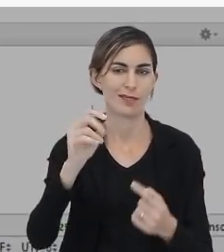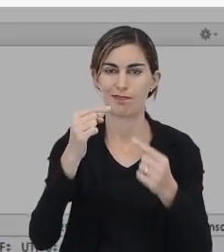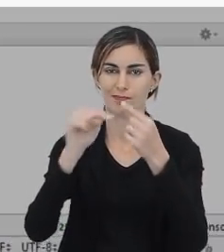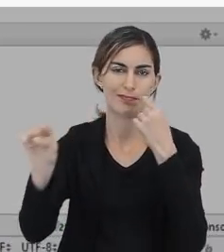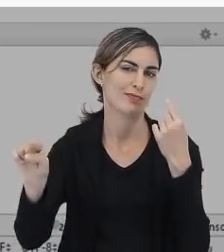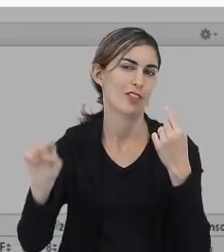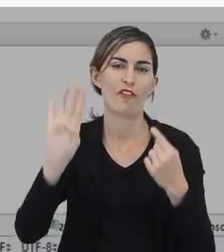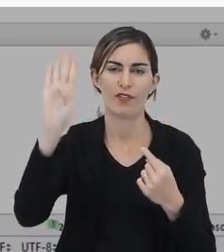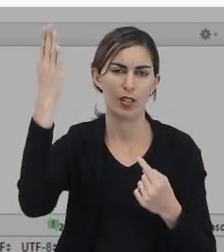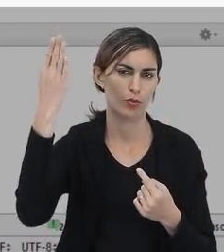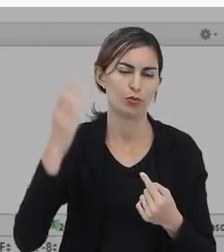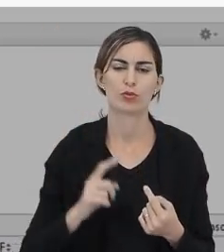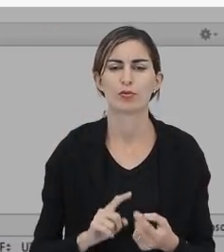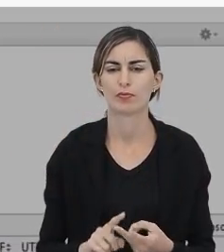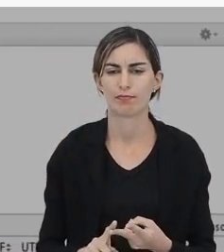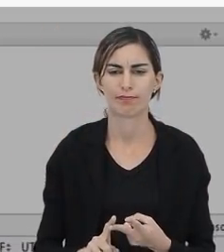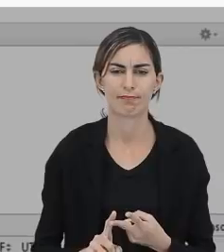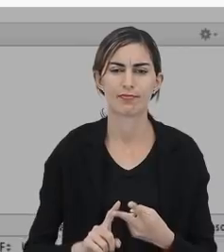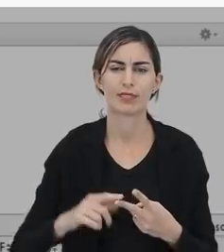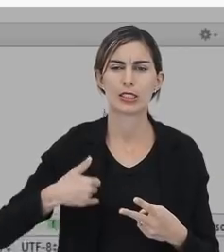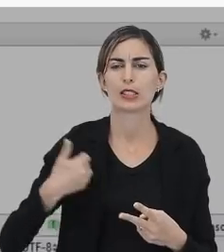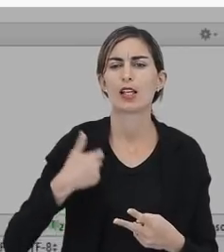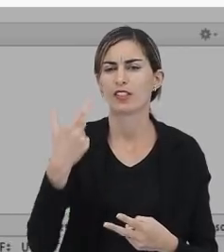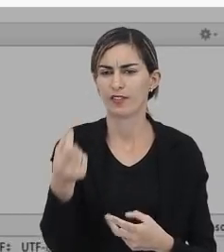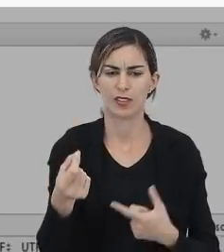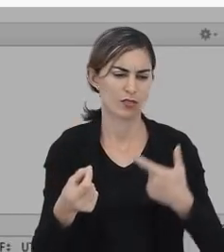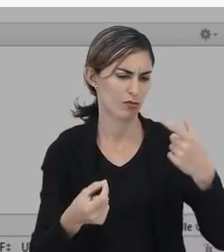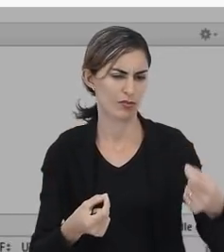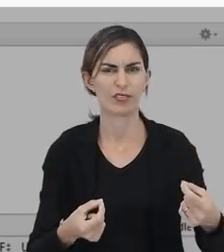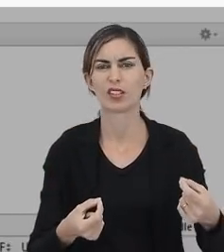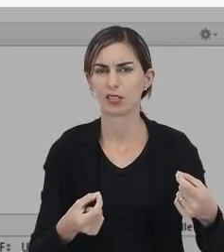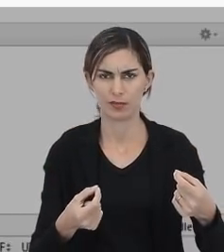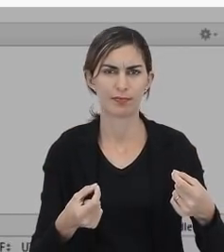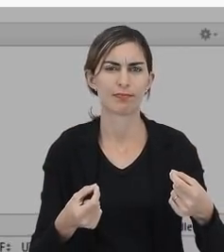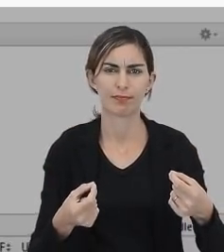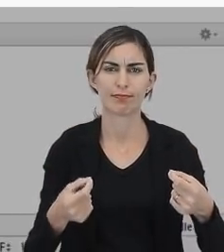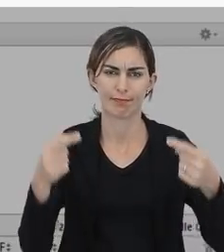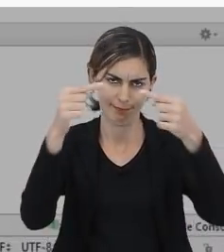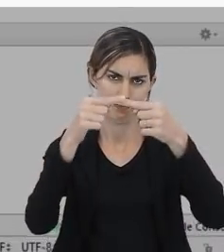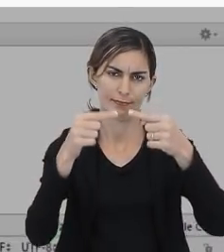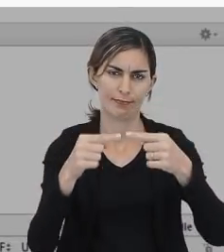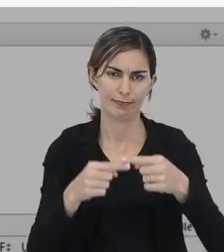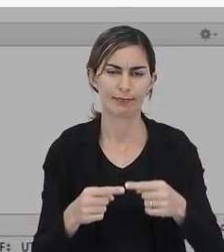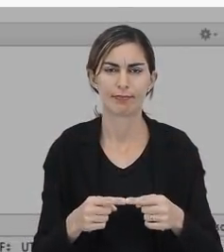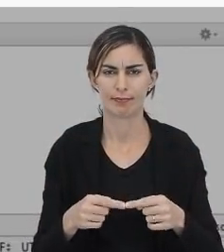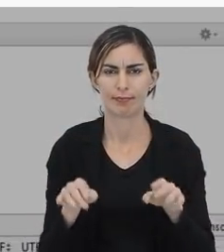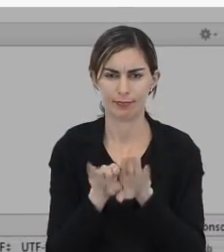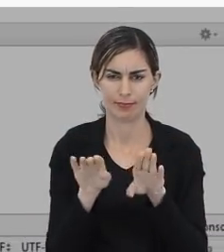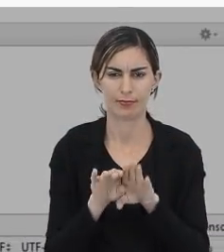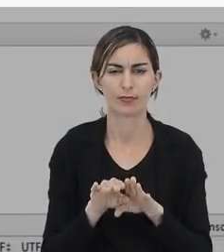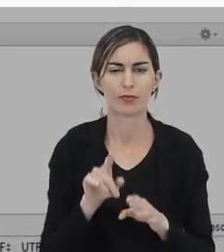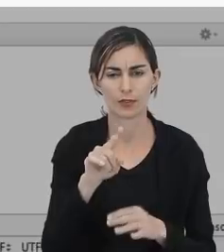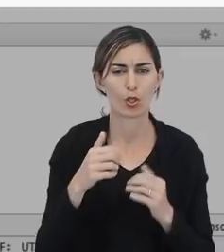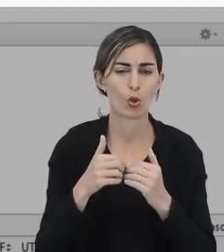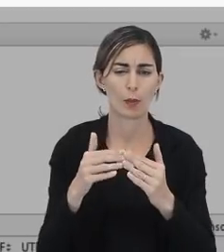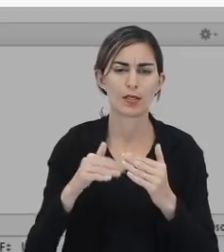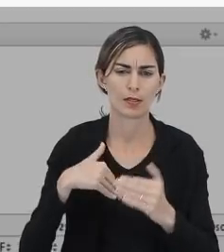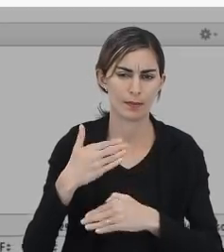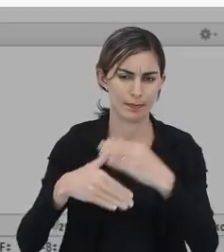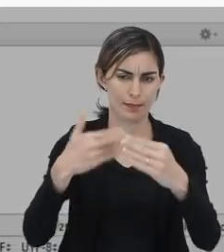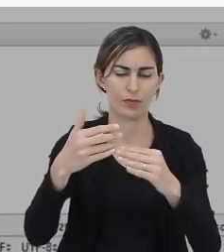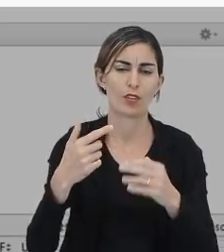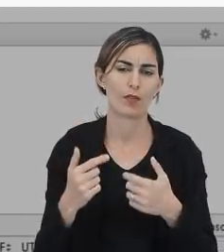não bate, falso. Idade 20 com 20, bate. Então, ele vai começar a executar